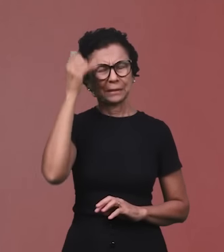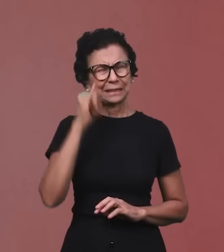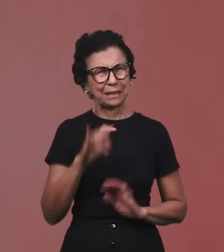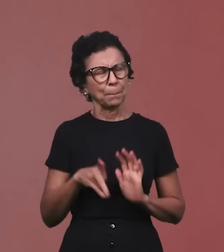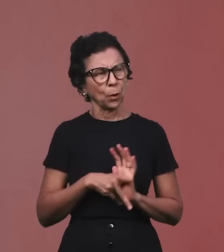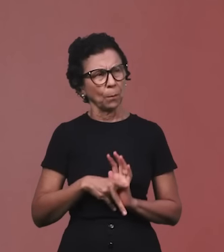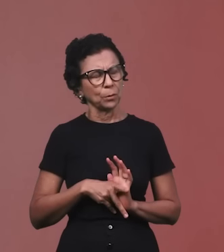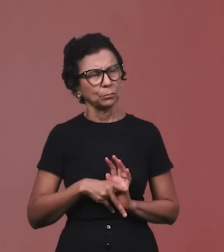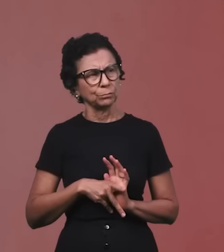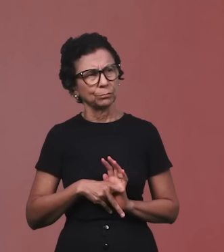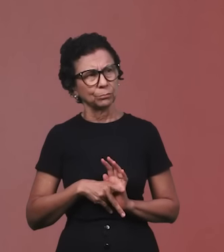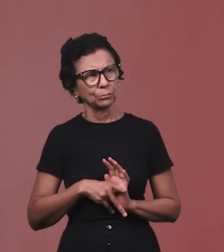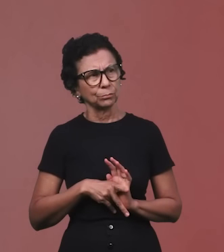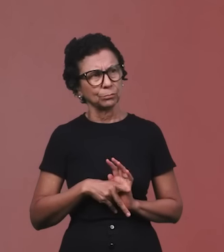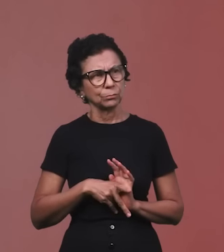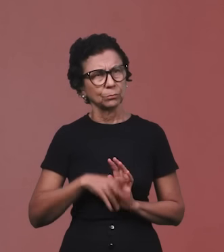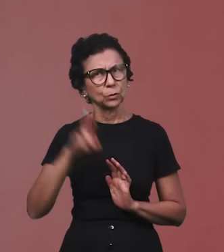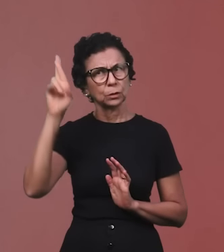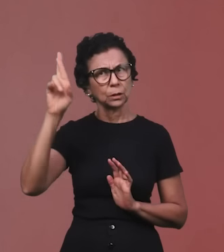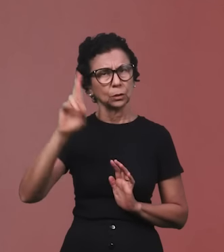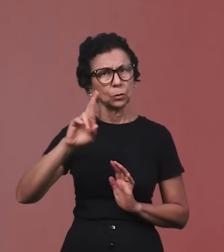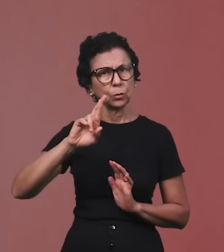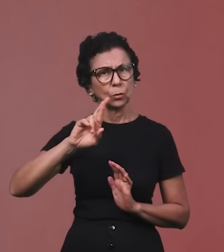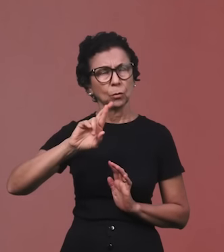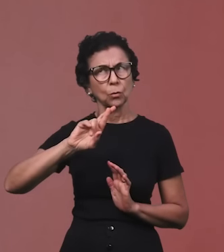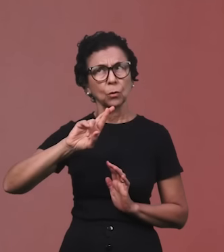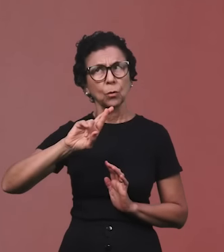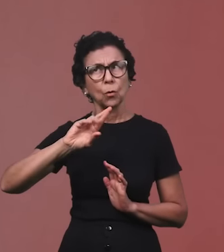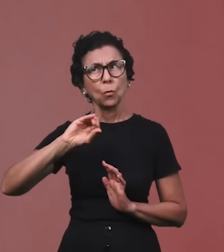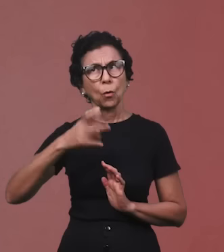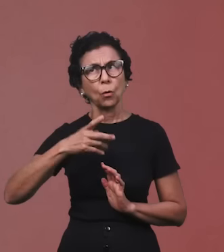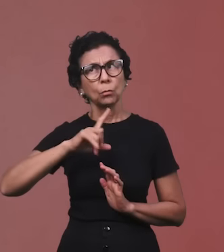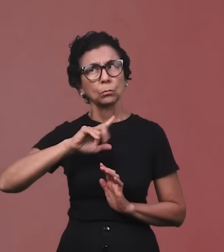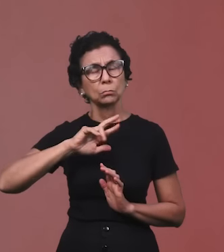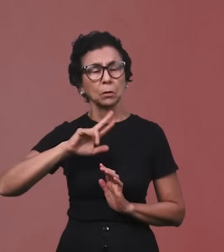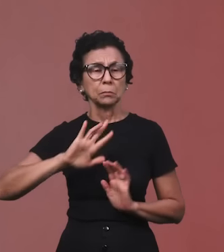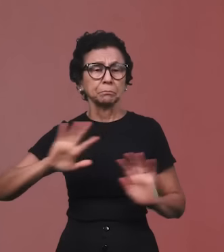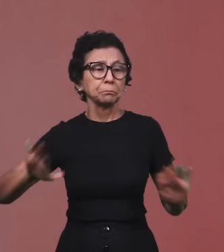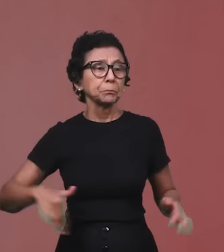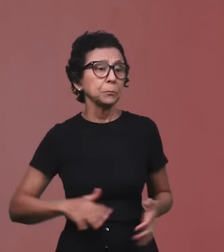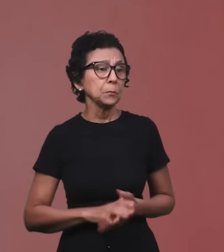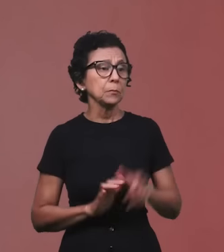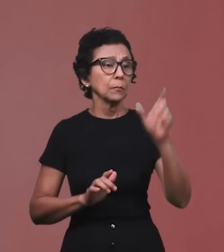é saber o que vem do Senhor e o que não vem do Senhor. O que? Você pode chegar e falar, o